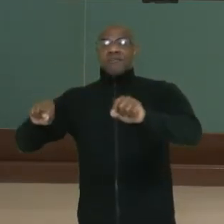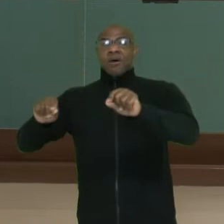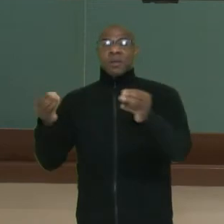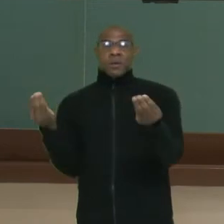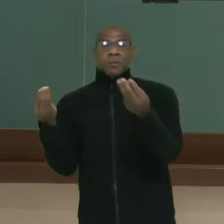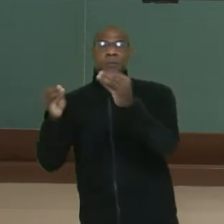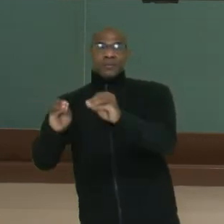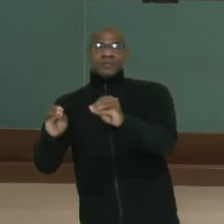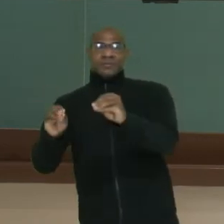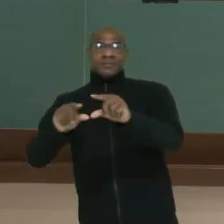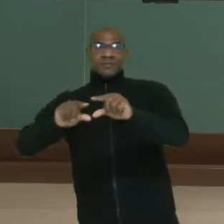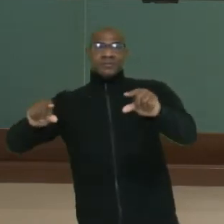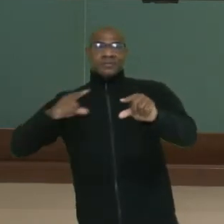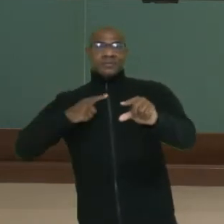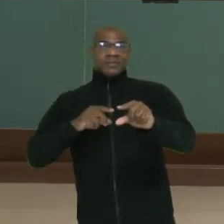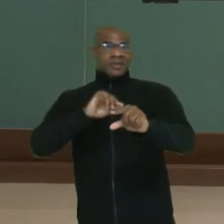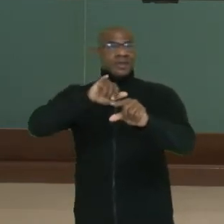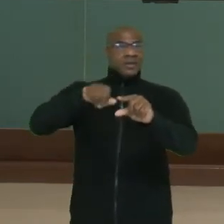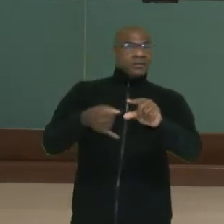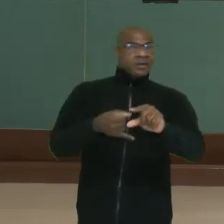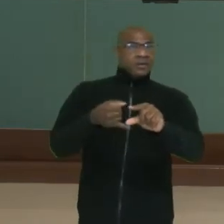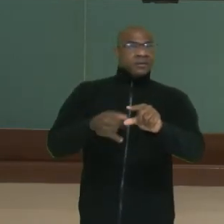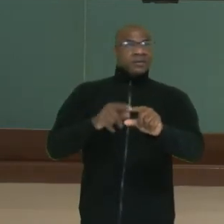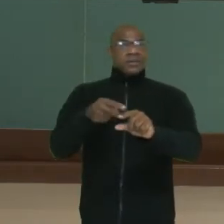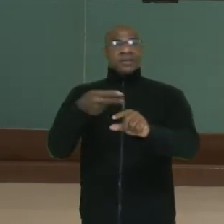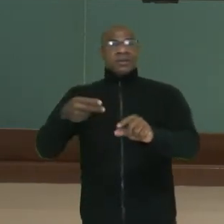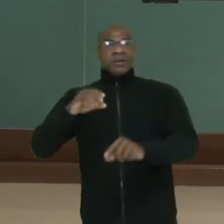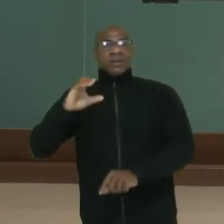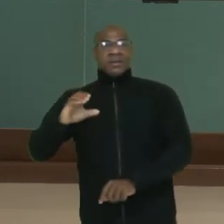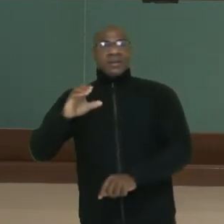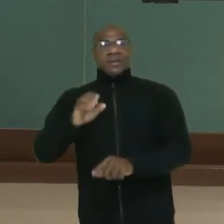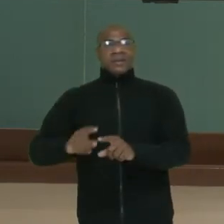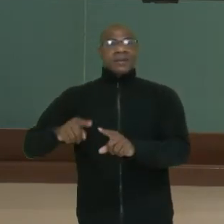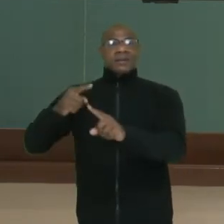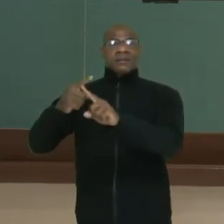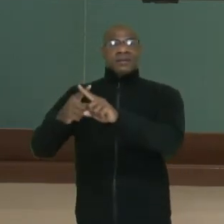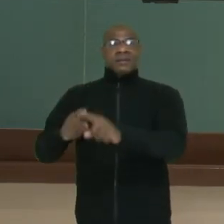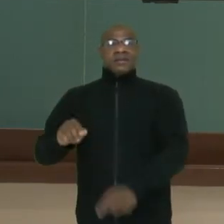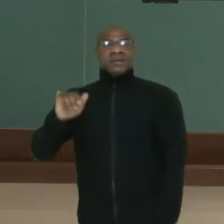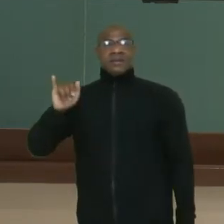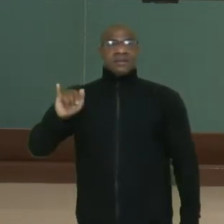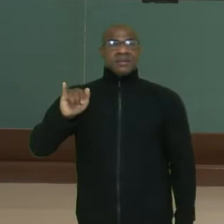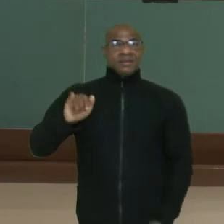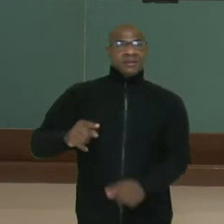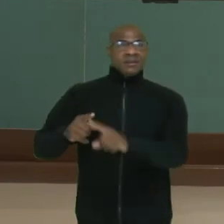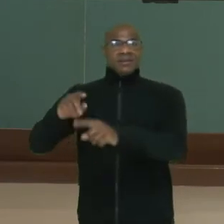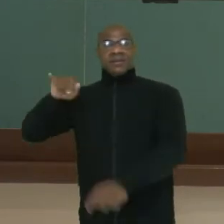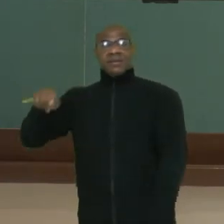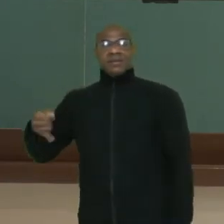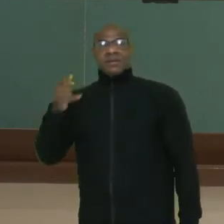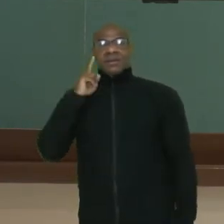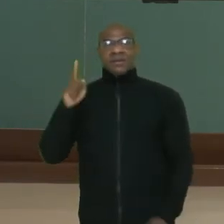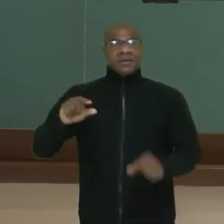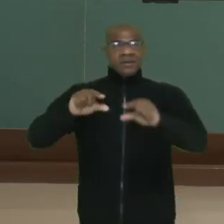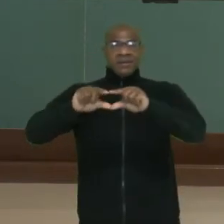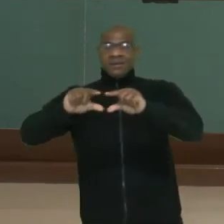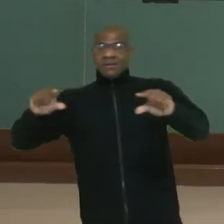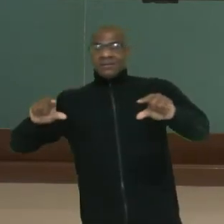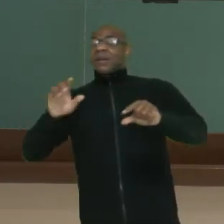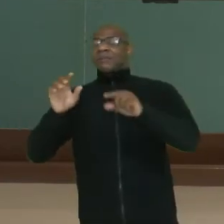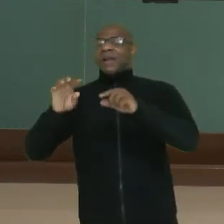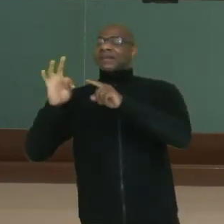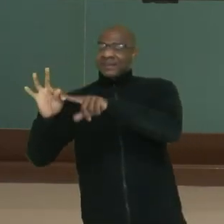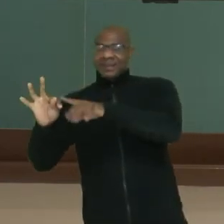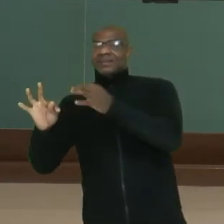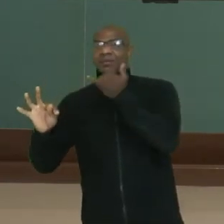unidade maior na unidade menor. Então, eu tenho ano e tenho dias. Então, o que que eu vou fazer? Eu vou transformar o ano em